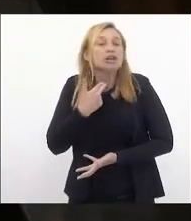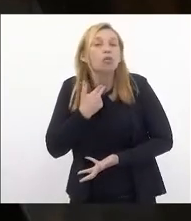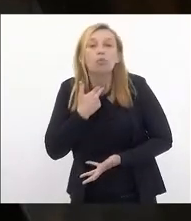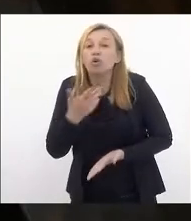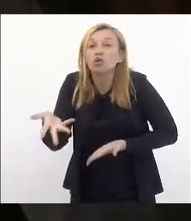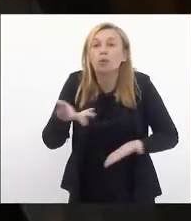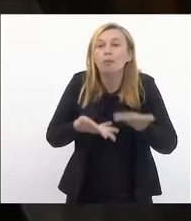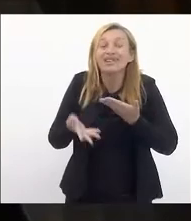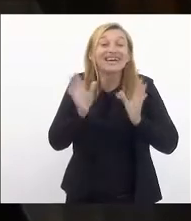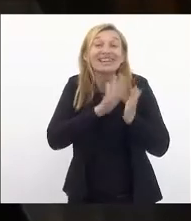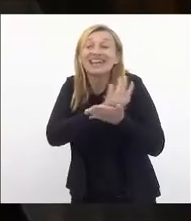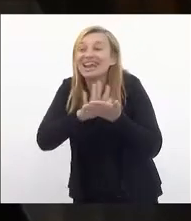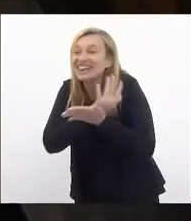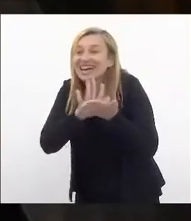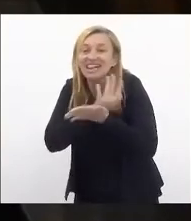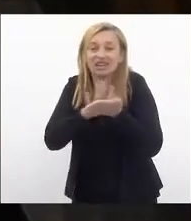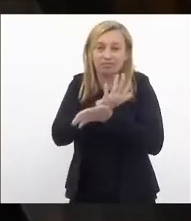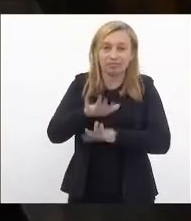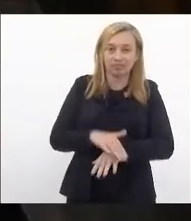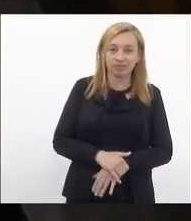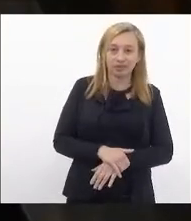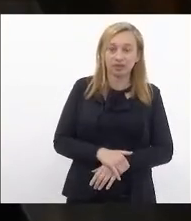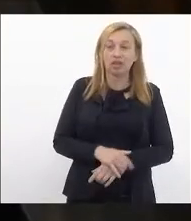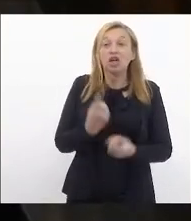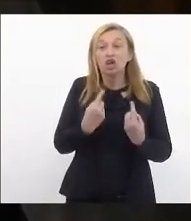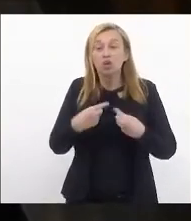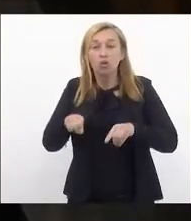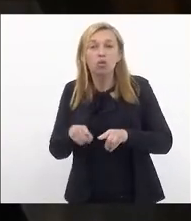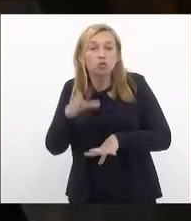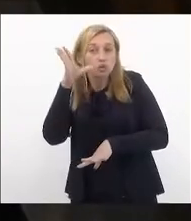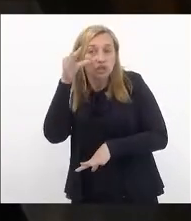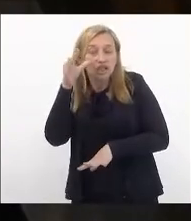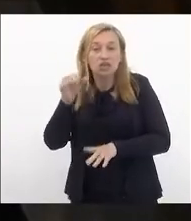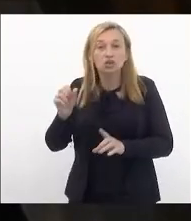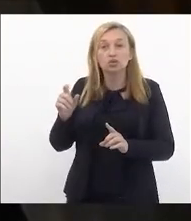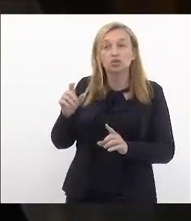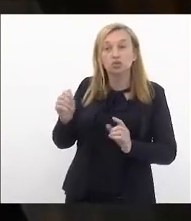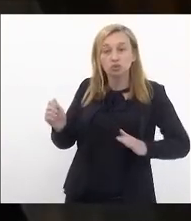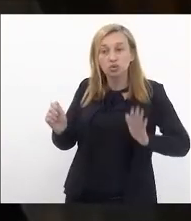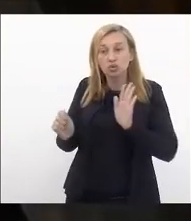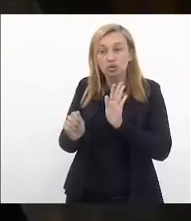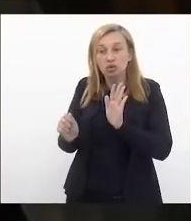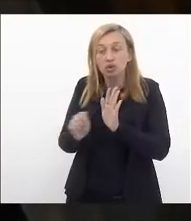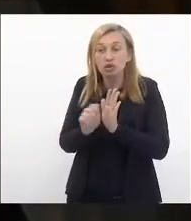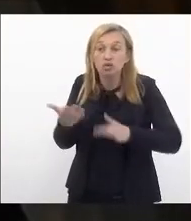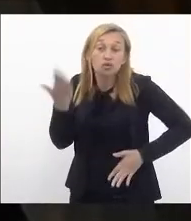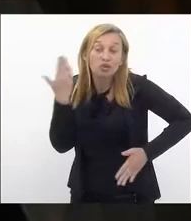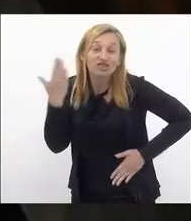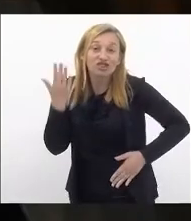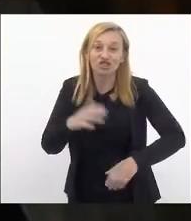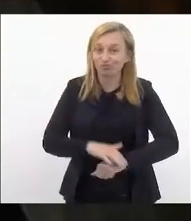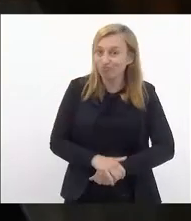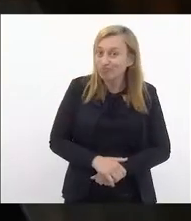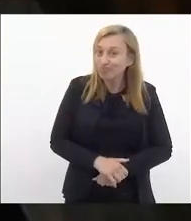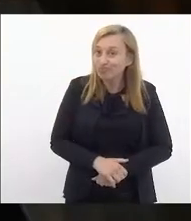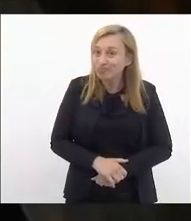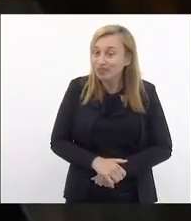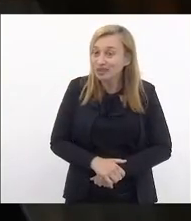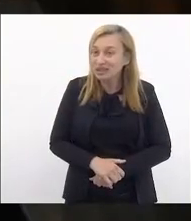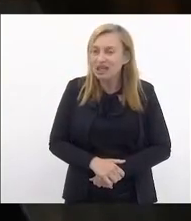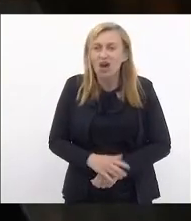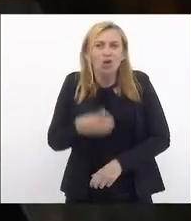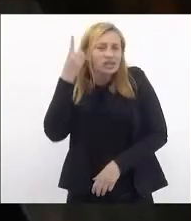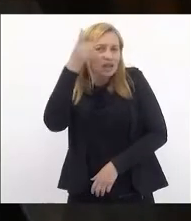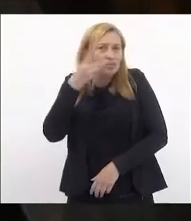compartilhar algo que vai de contra o interesse do tráfico porque sofre represália uma